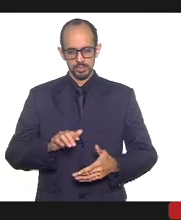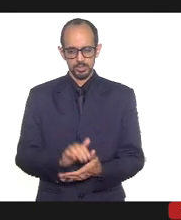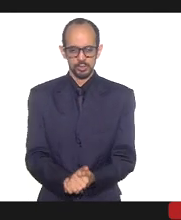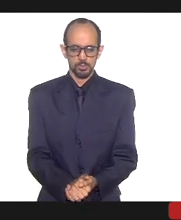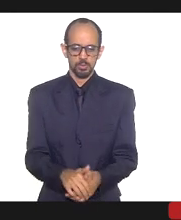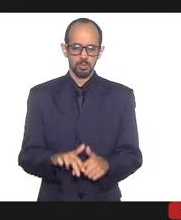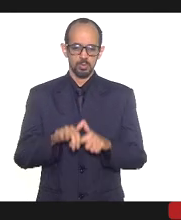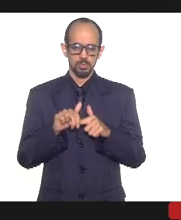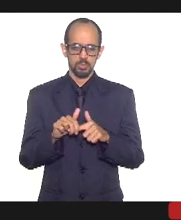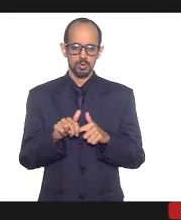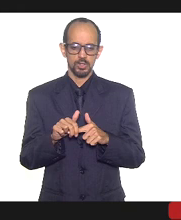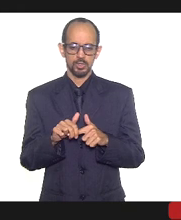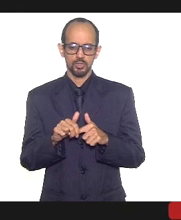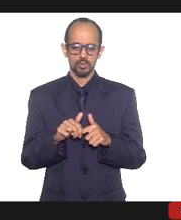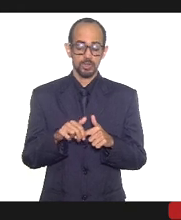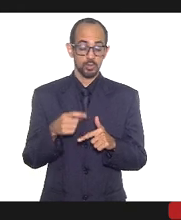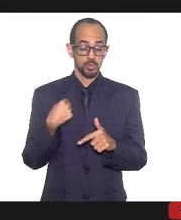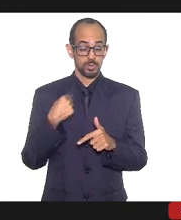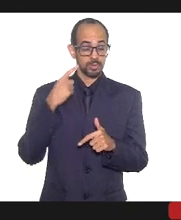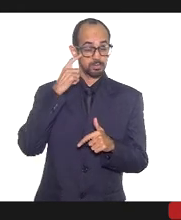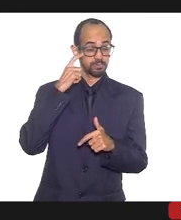nessa, que eu estou